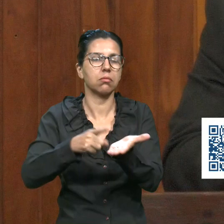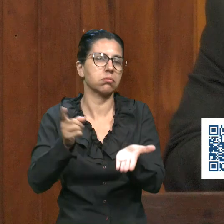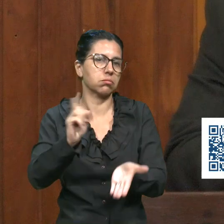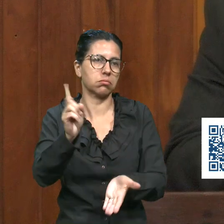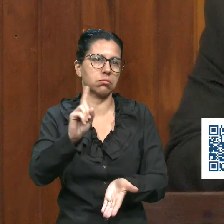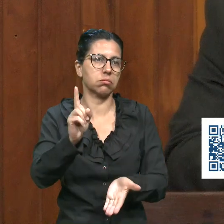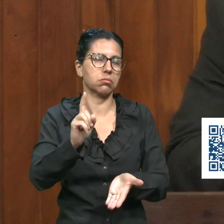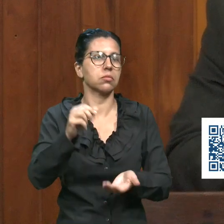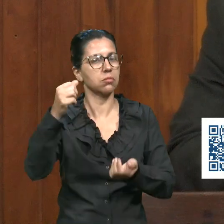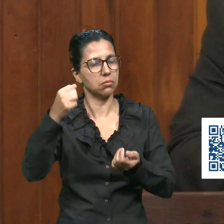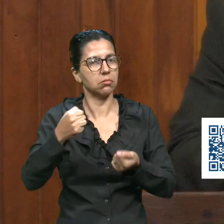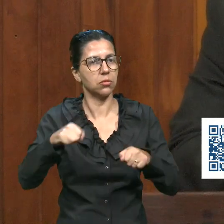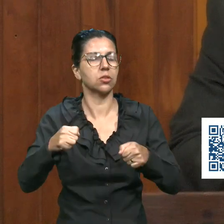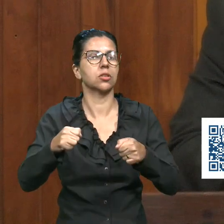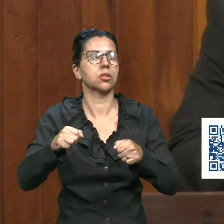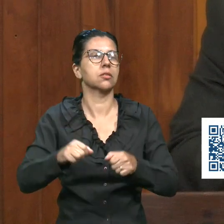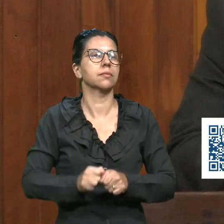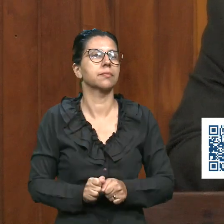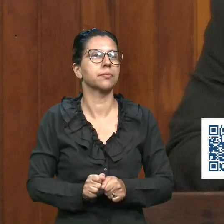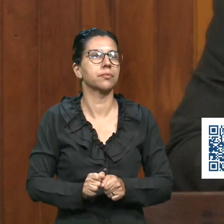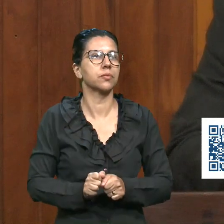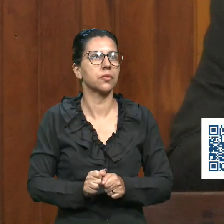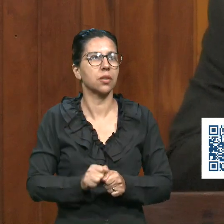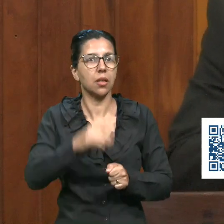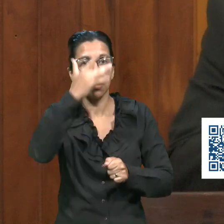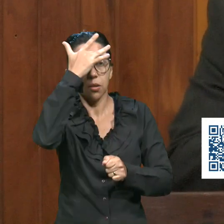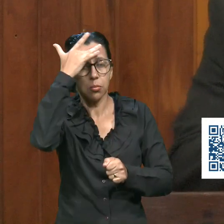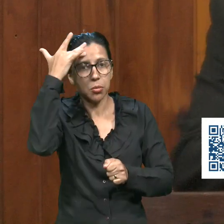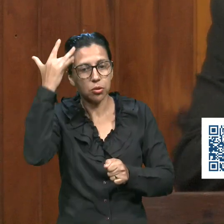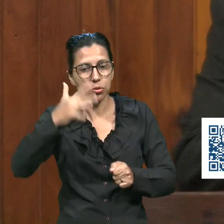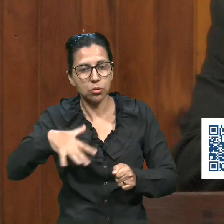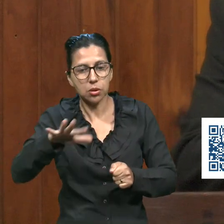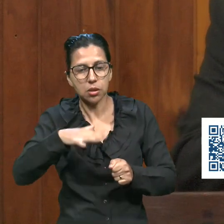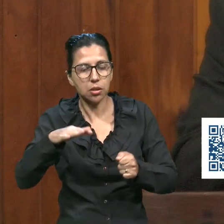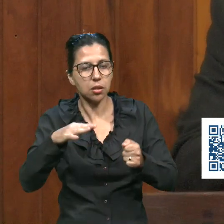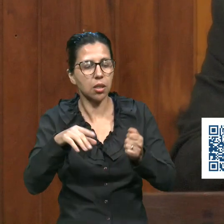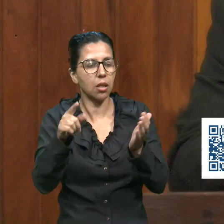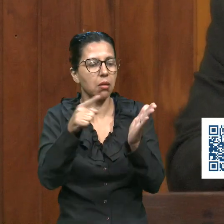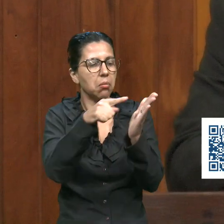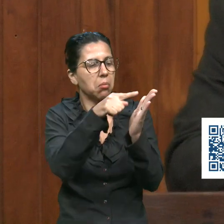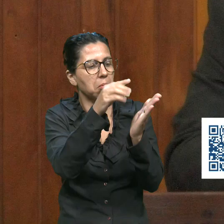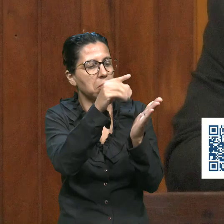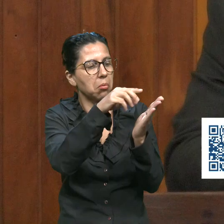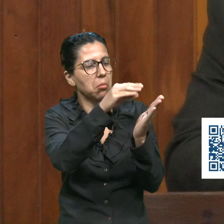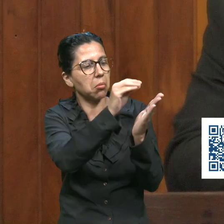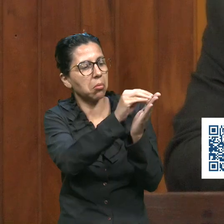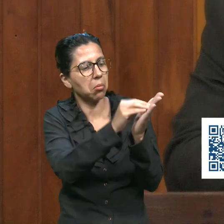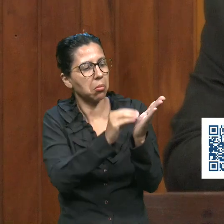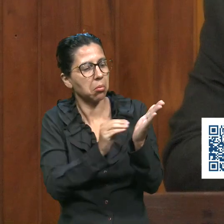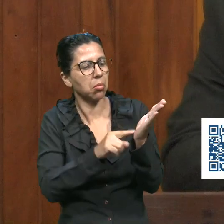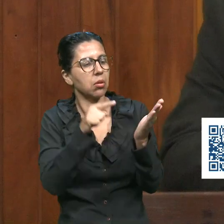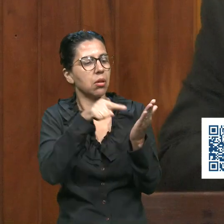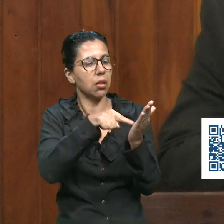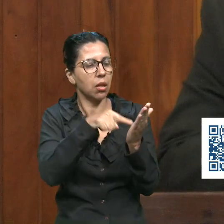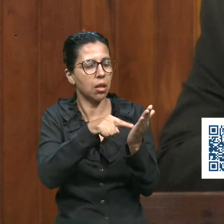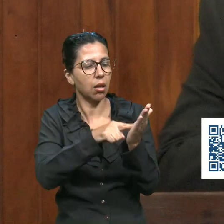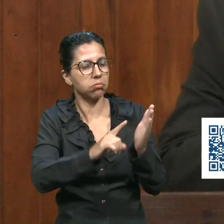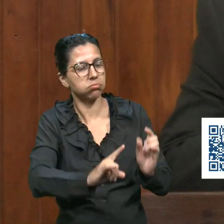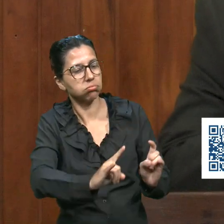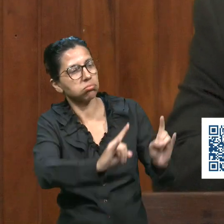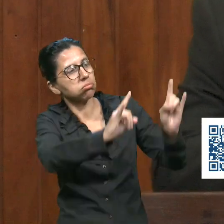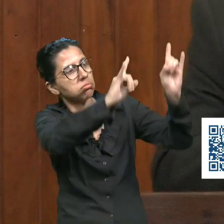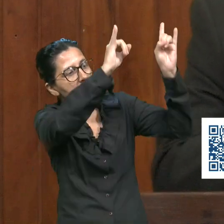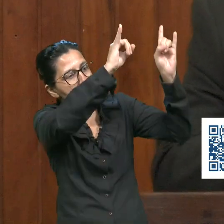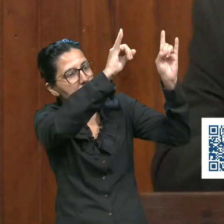É inconcebível que até o momento os moradores não tenham acesso ao laudo produzido pela Prefeitura, que deveria embasar o